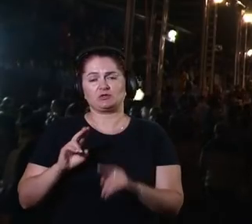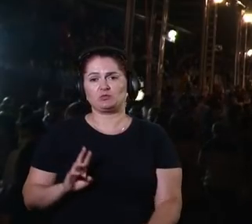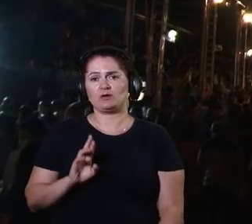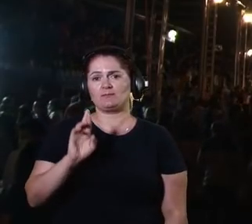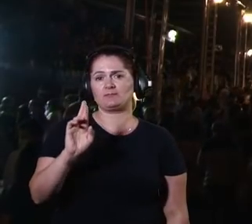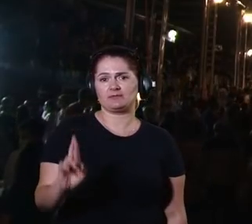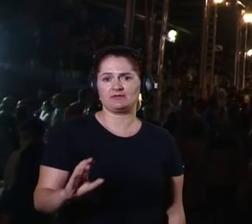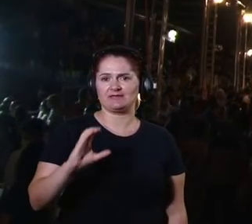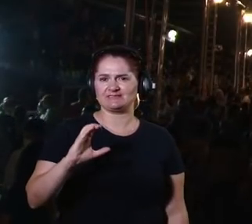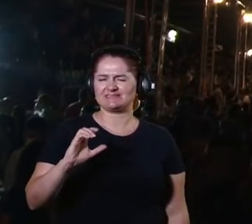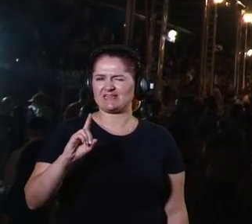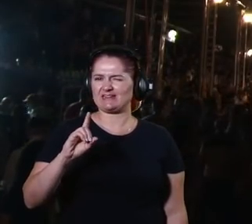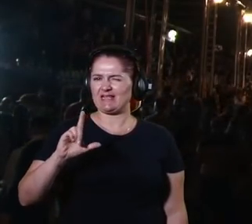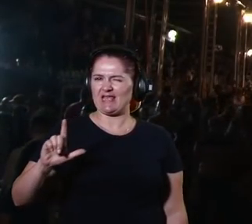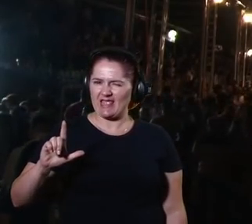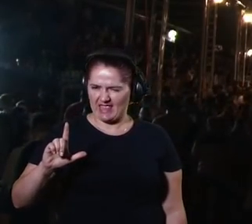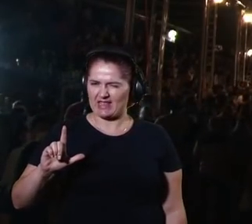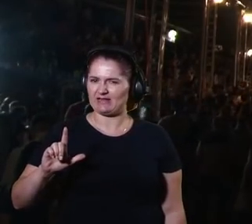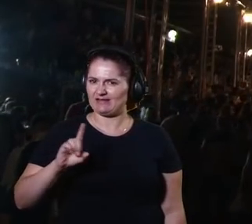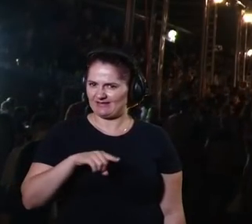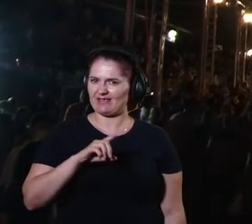foi CDL...